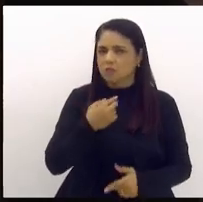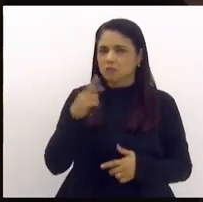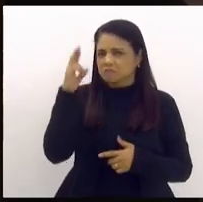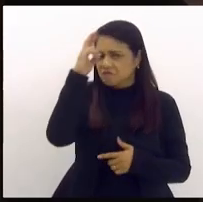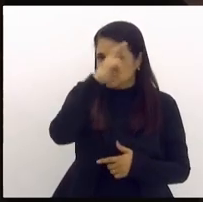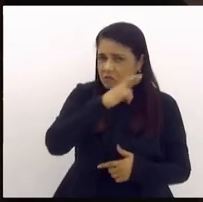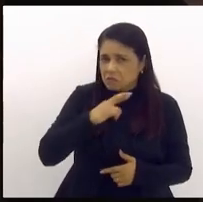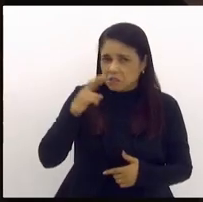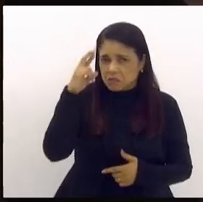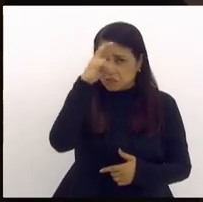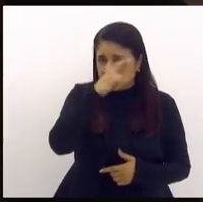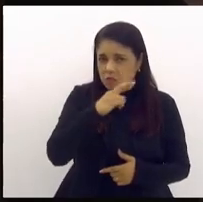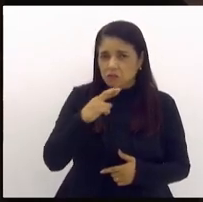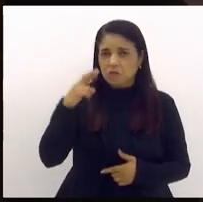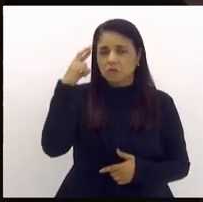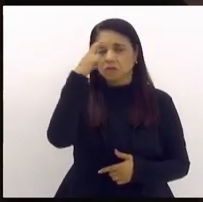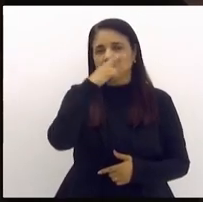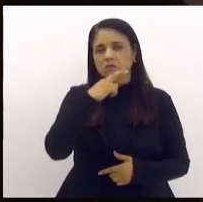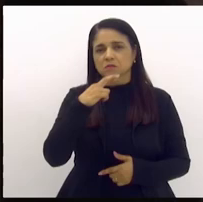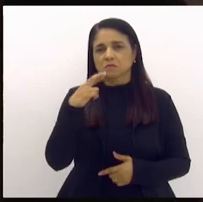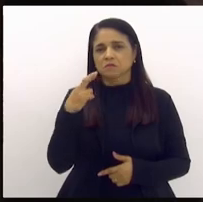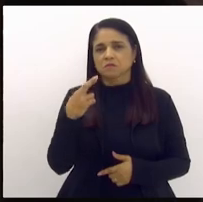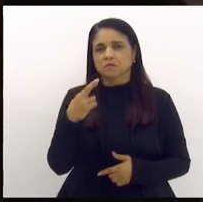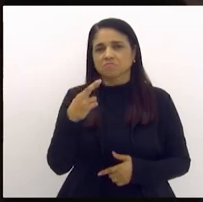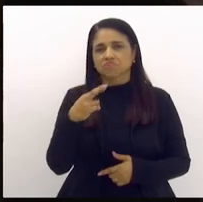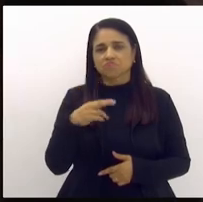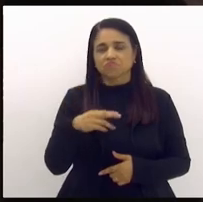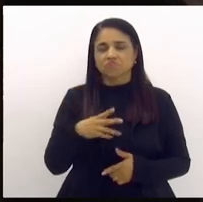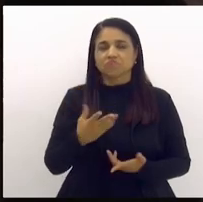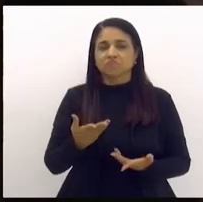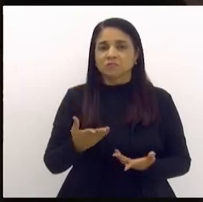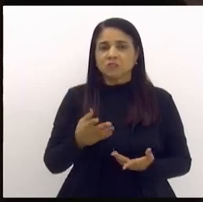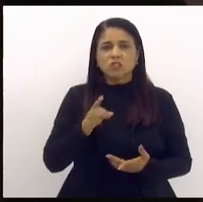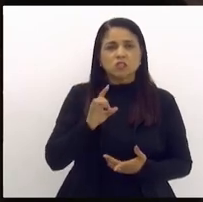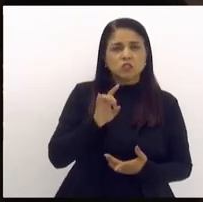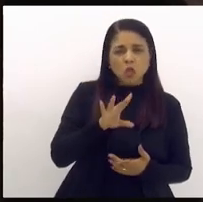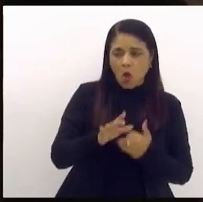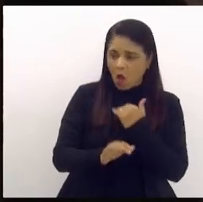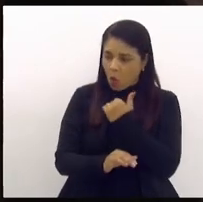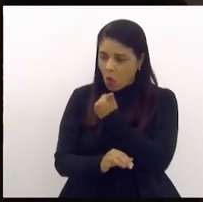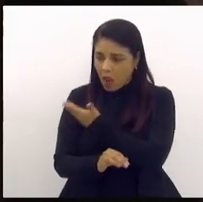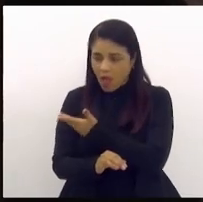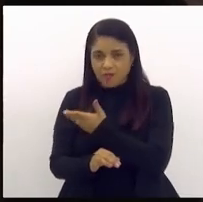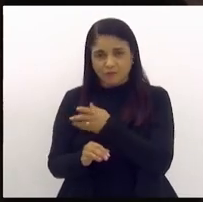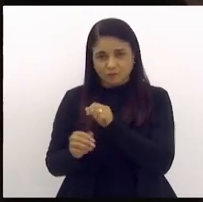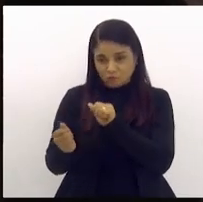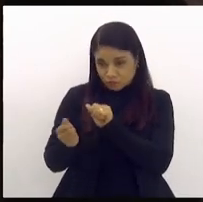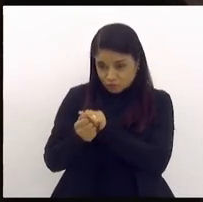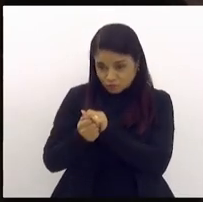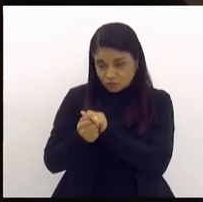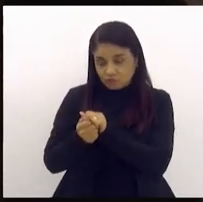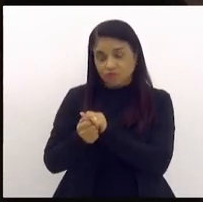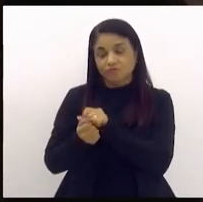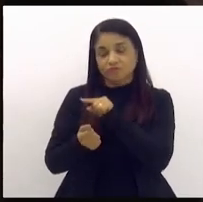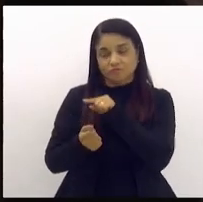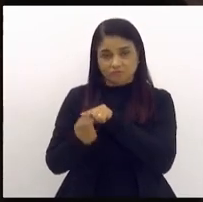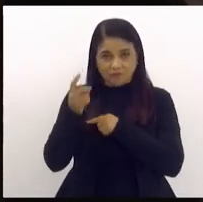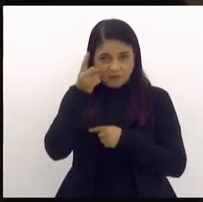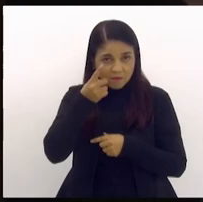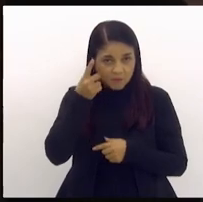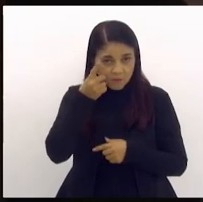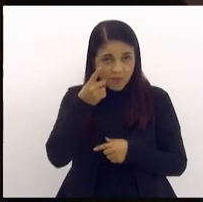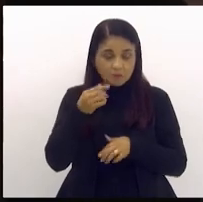diligências, das nossas fiscalizações, não só ao lado de Vossa Excelência, mas ao lado também